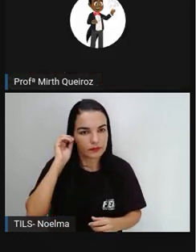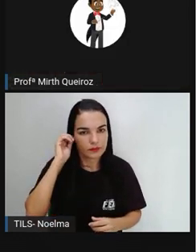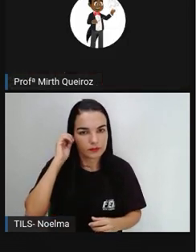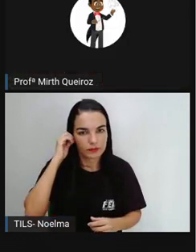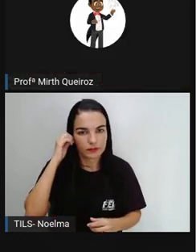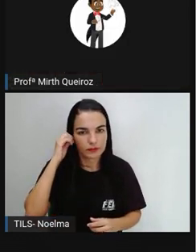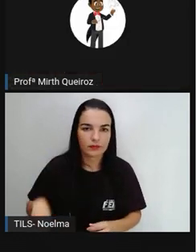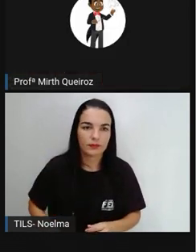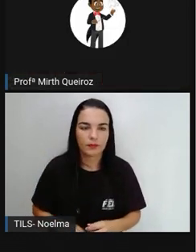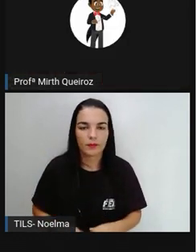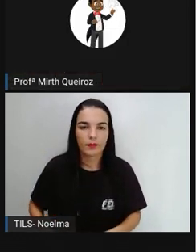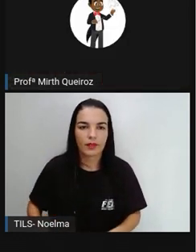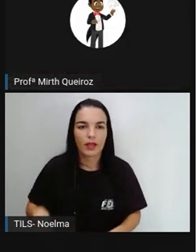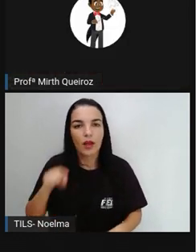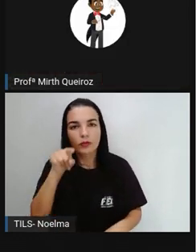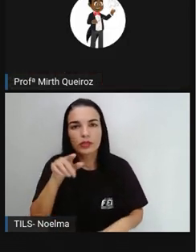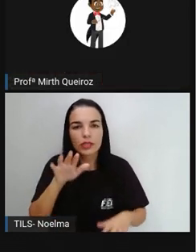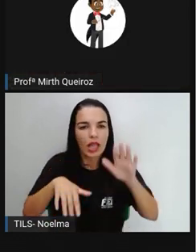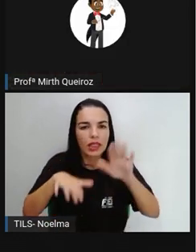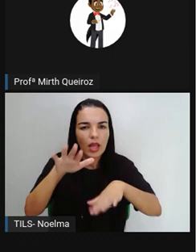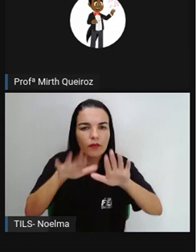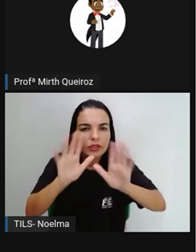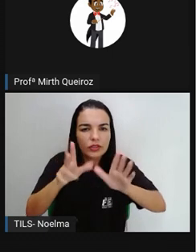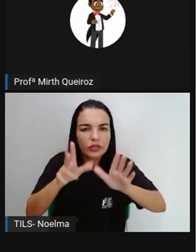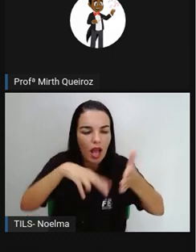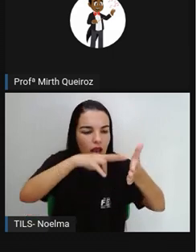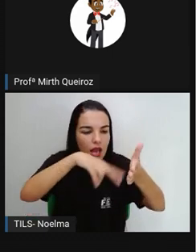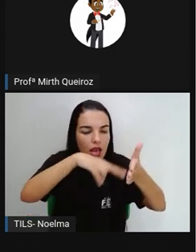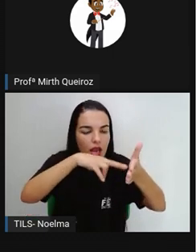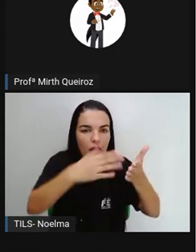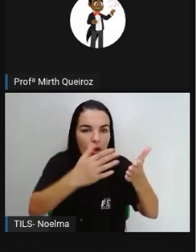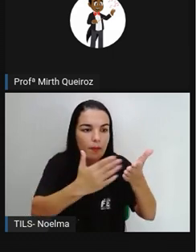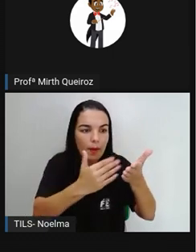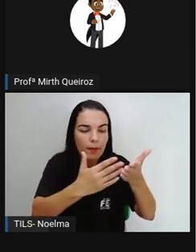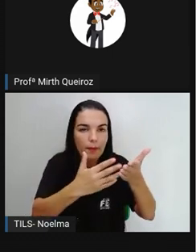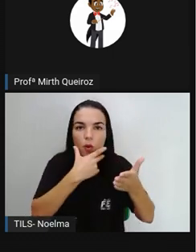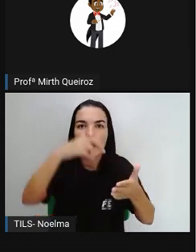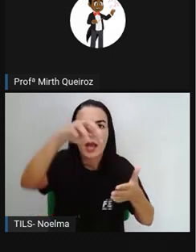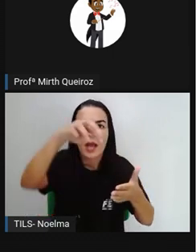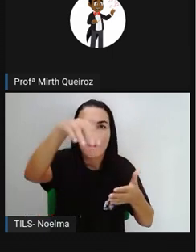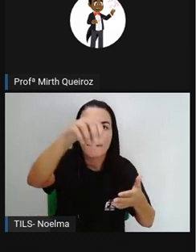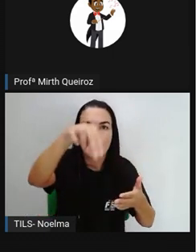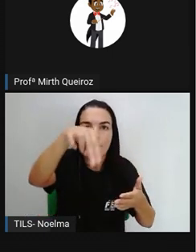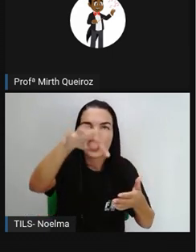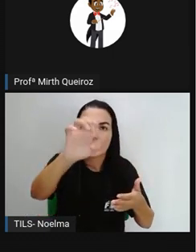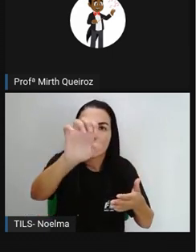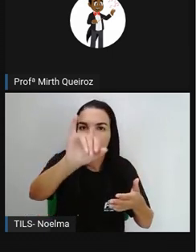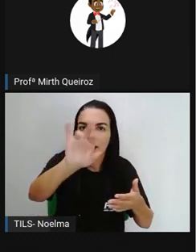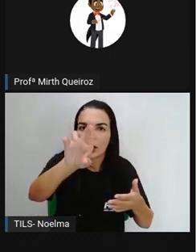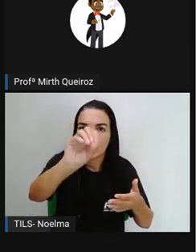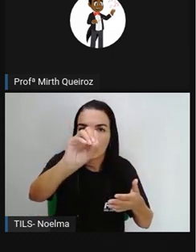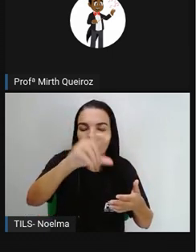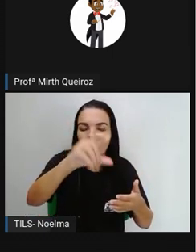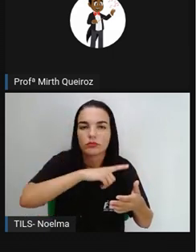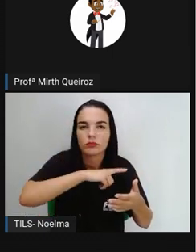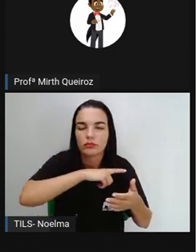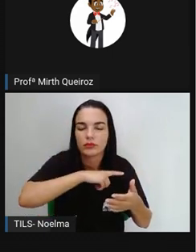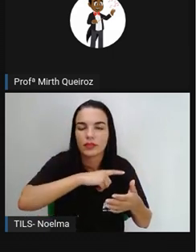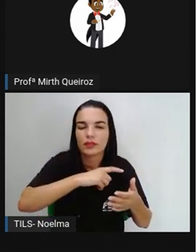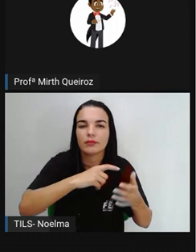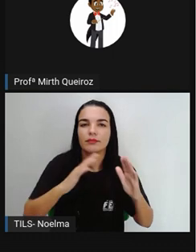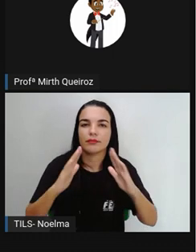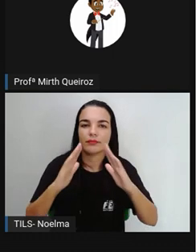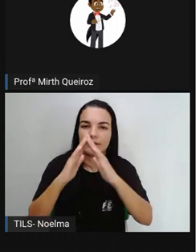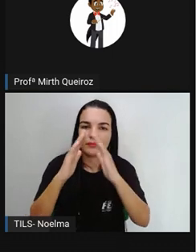Talvez já tenha lido e se divertido com as aventuras que Monteiro Lobato imaginou para Emília e as demais personagens do Sítio do Pica-Pau Amarelo.